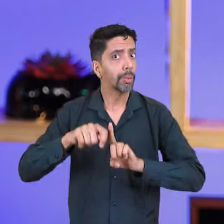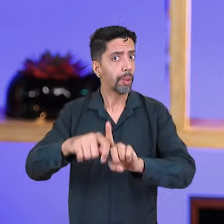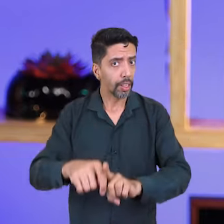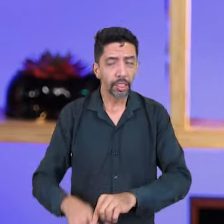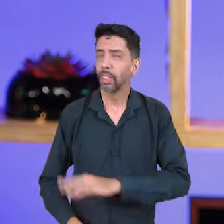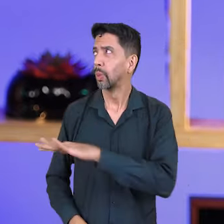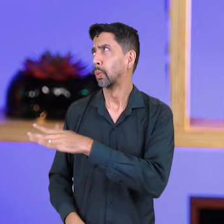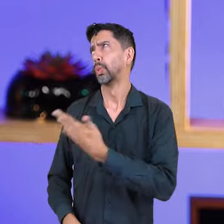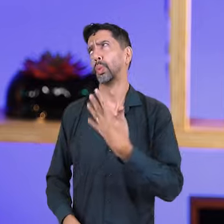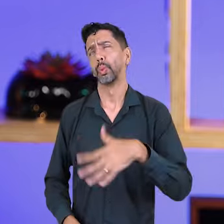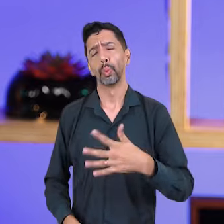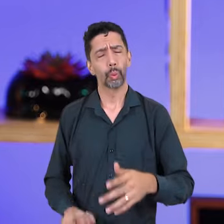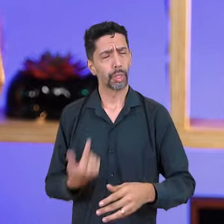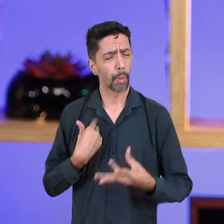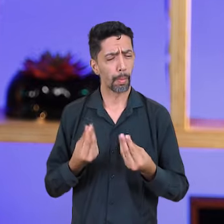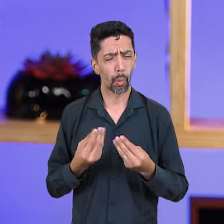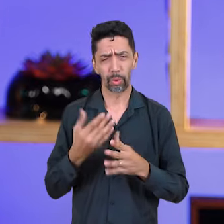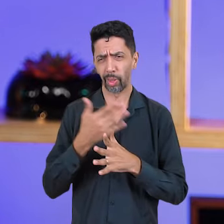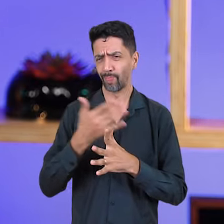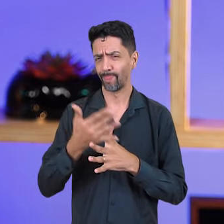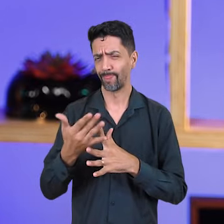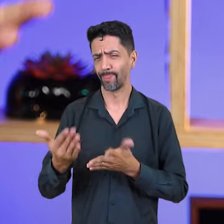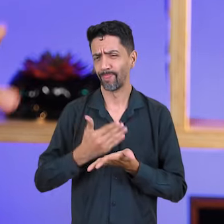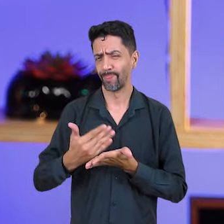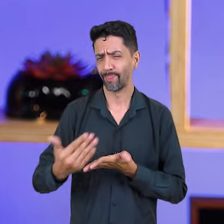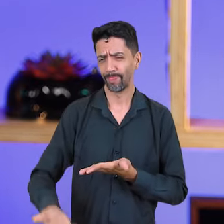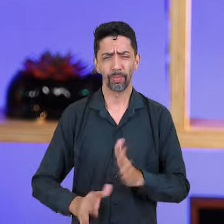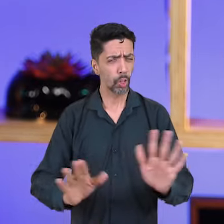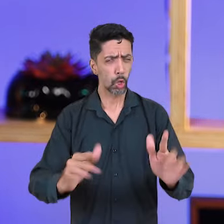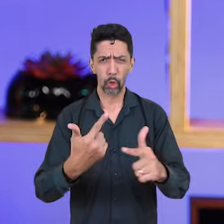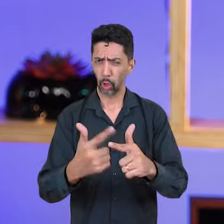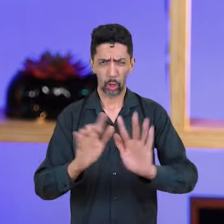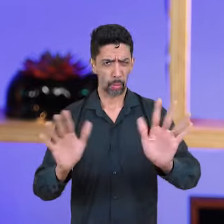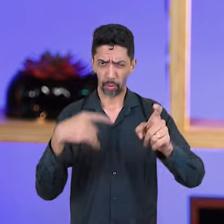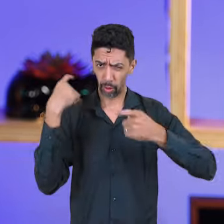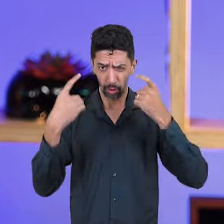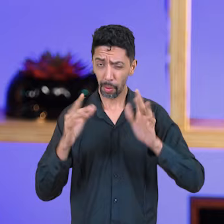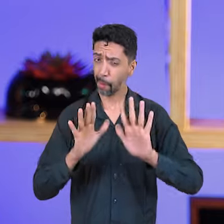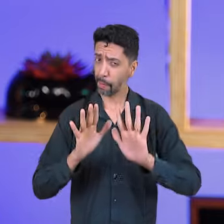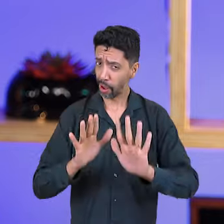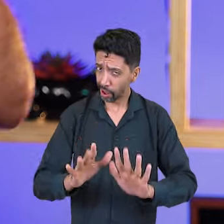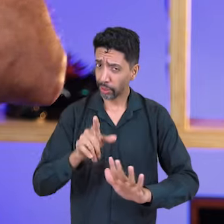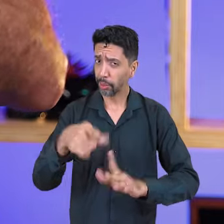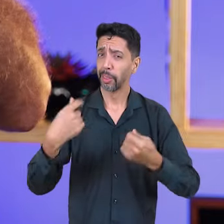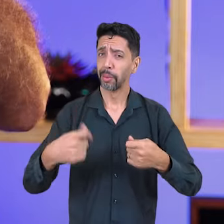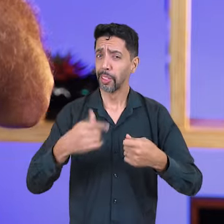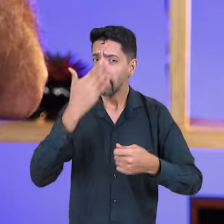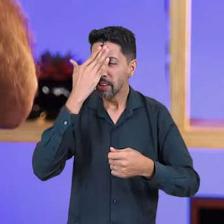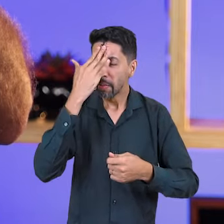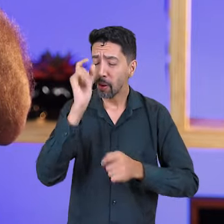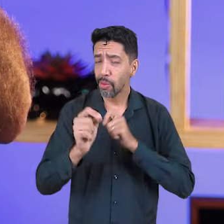prestações. Agora, é preciso você tirar uma fotografia destas prestações. E aqui começa a orientação de